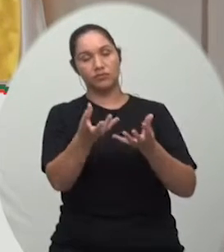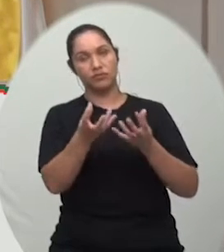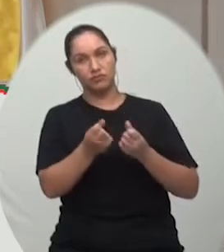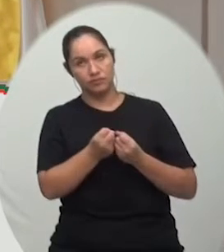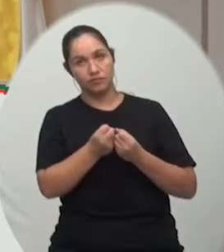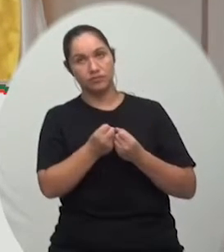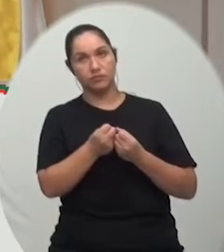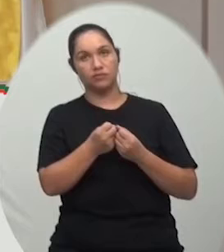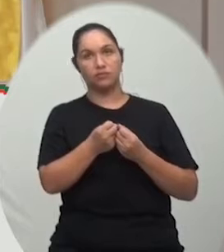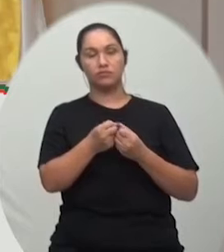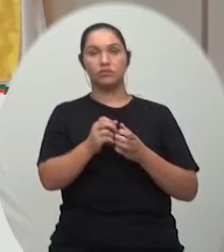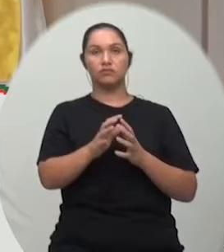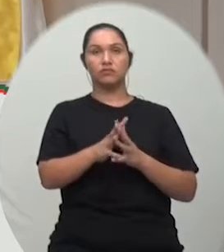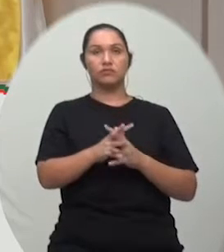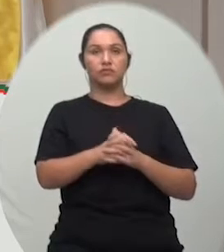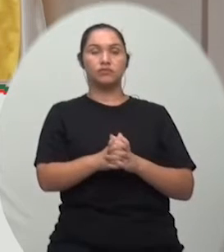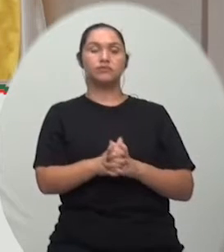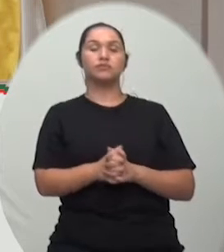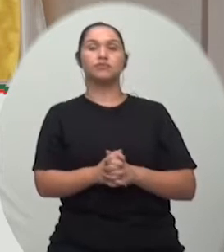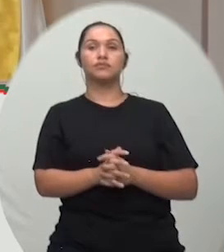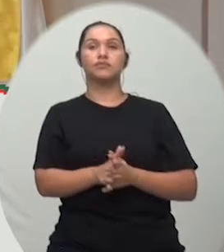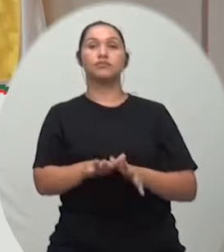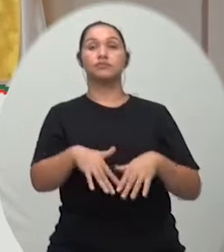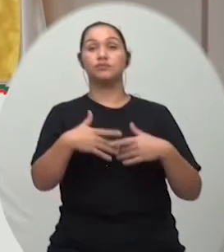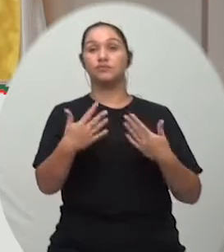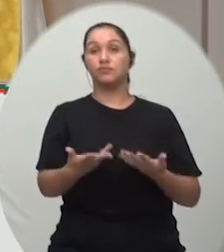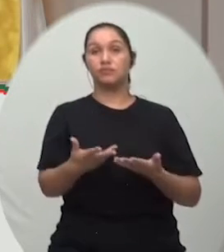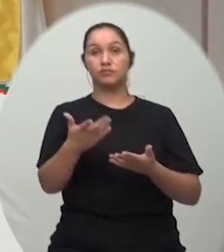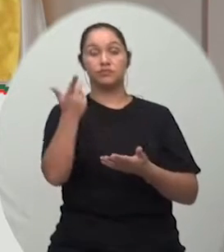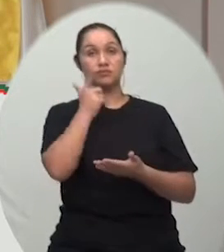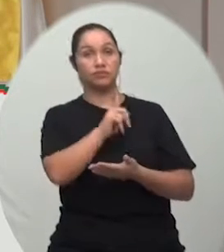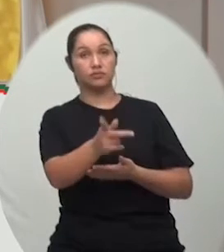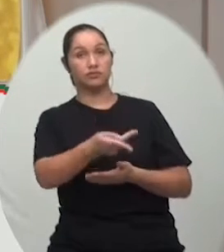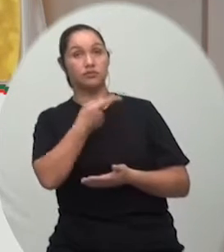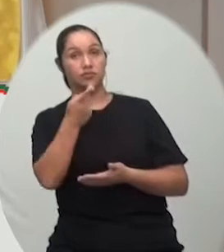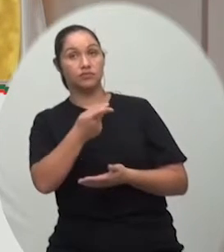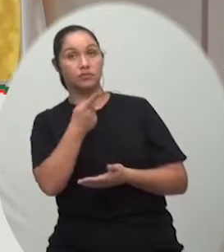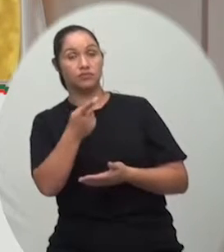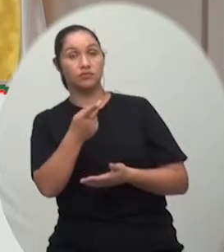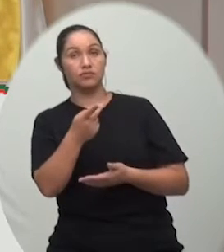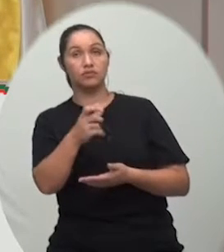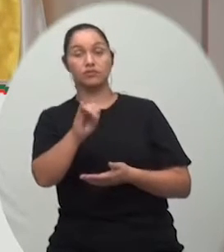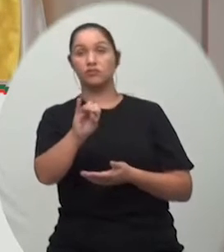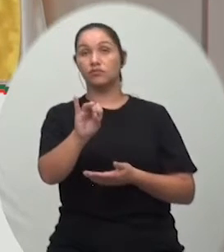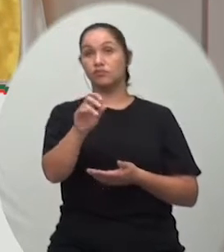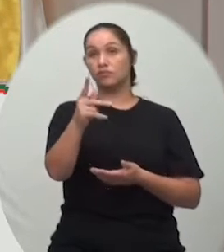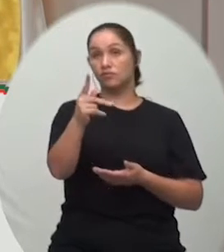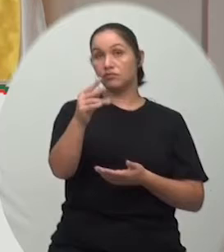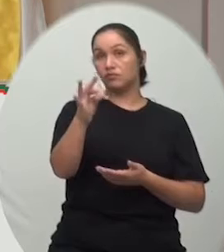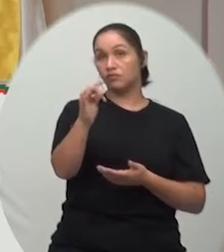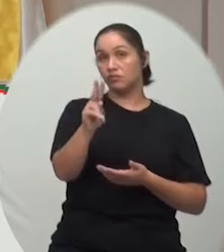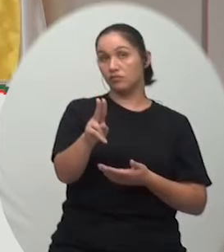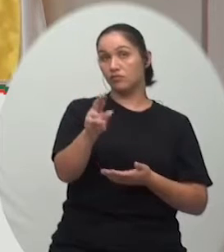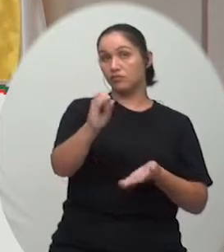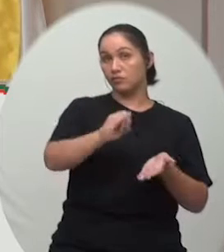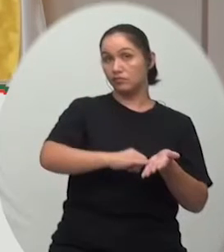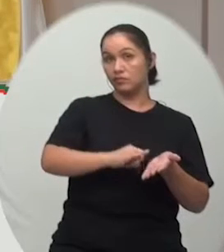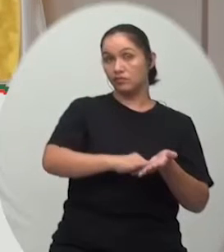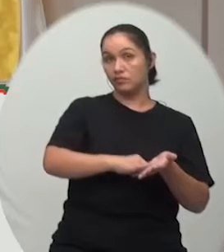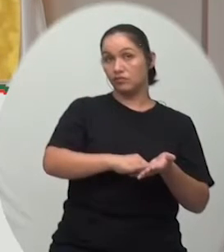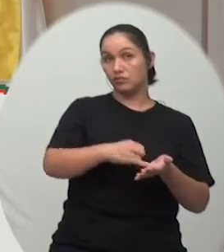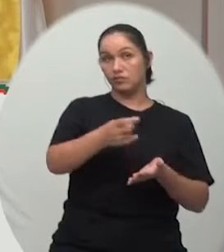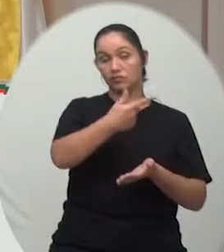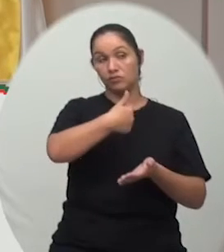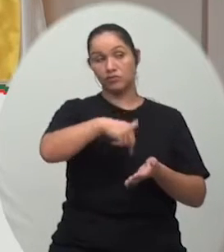ser beneficiadas. E, como eu falei com relação à questão do IPTU, a lei de isenção do IPTU, que esta